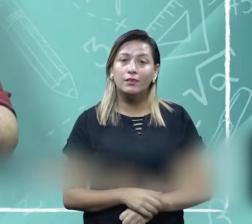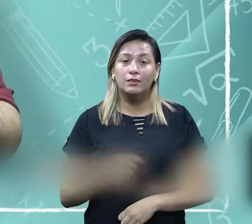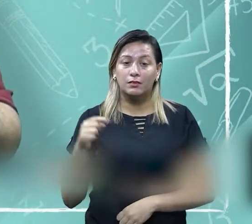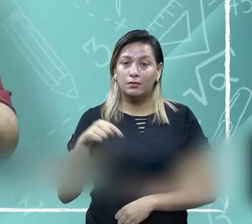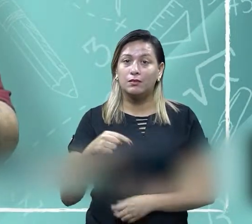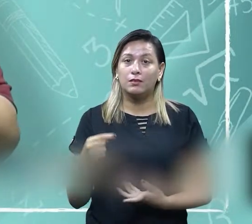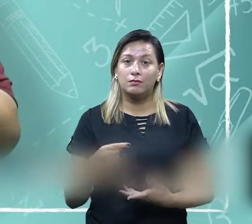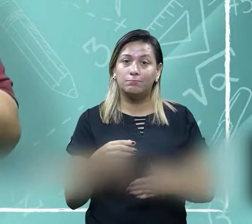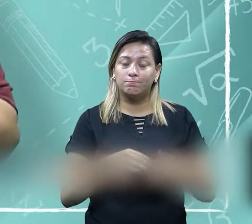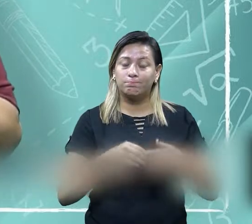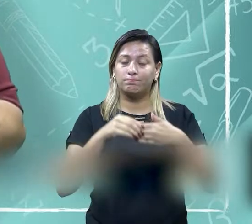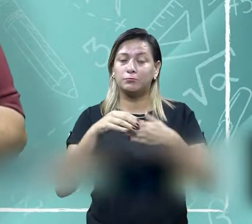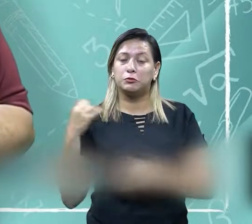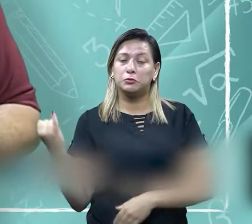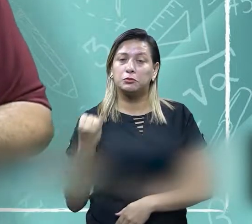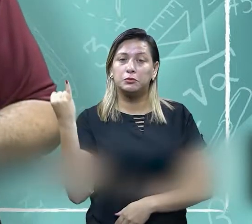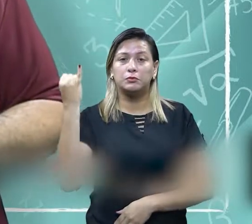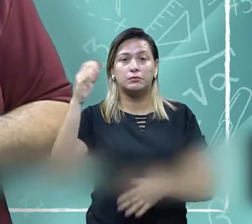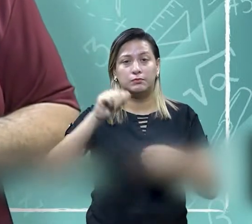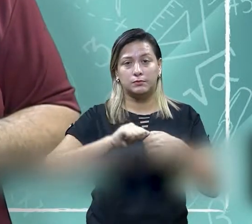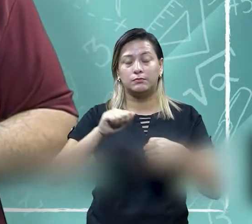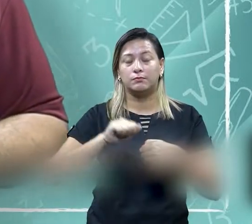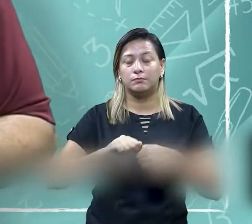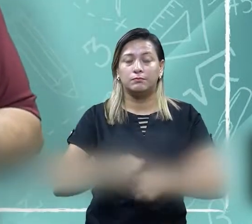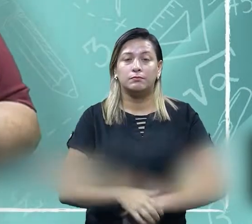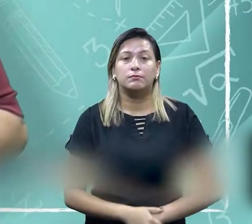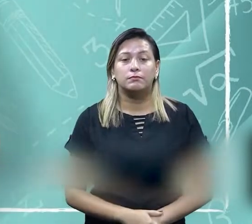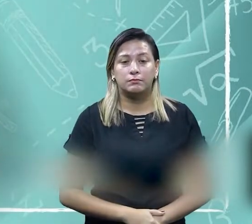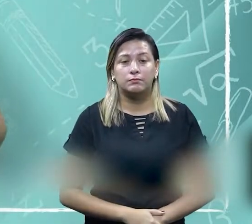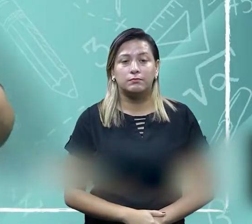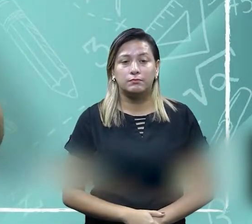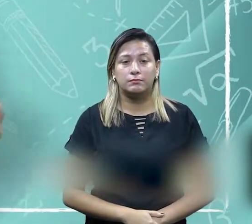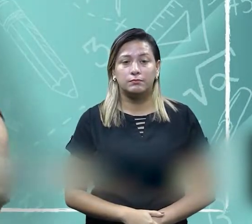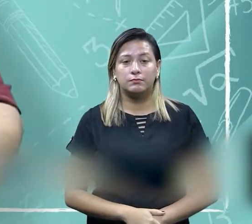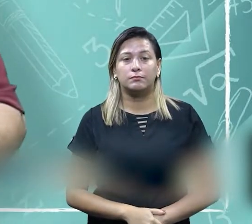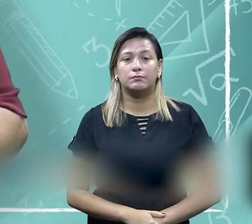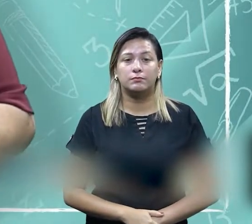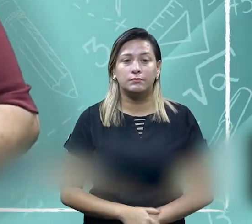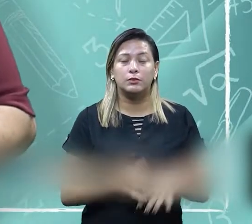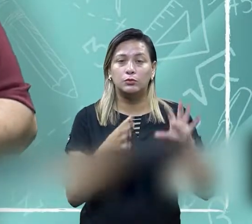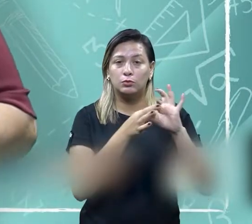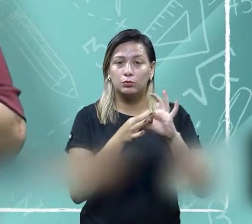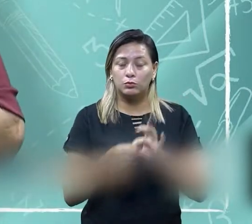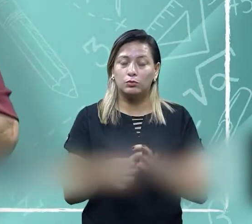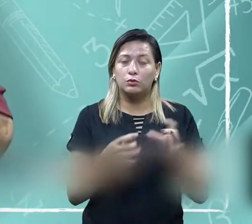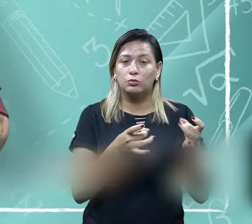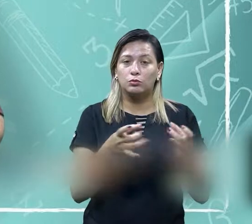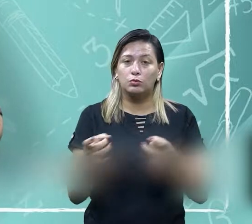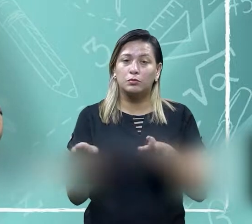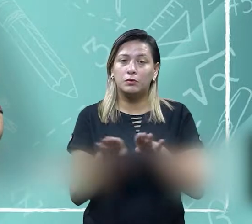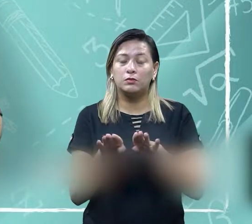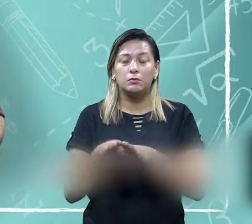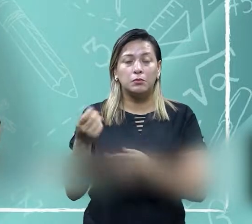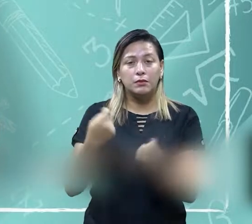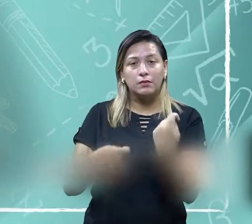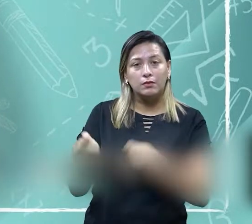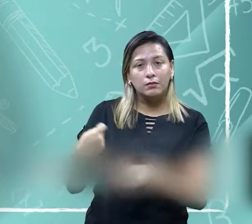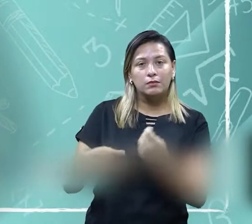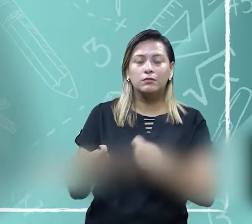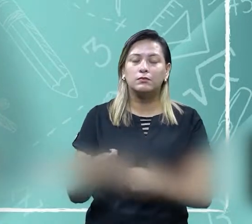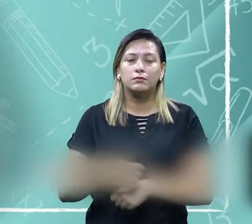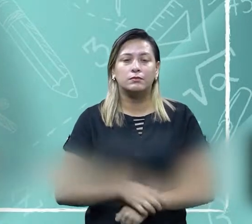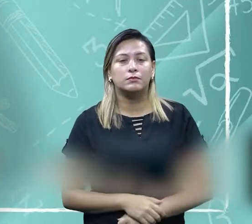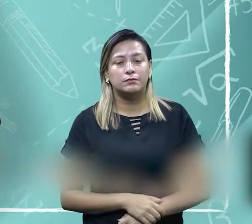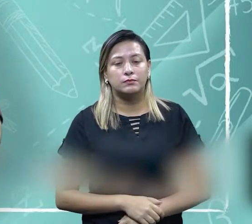importante para a produção e a ideia do comércio e da negociação, no qual nós somos importantes. Então, se você